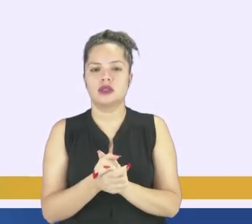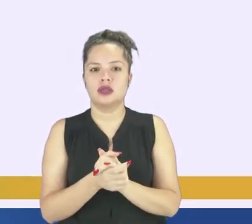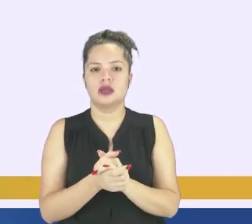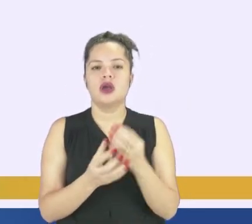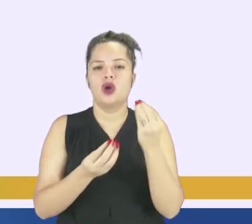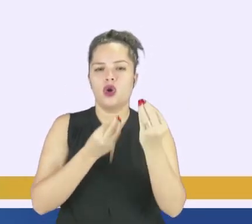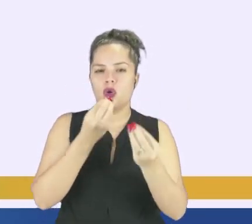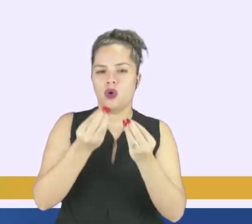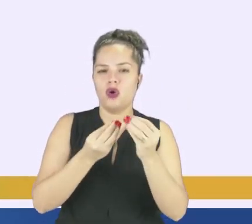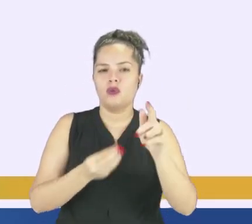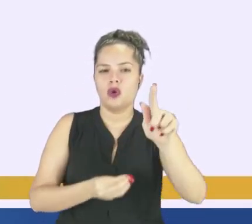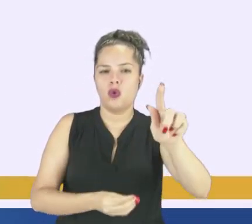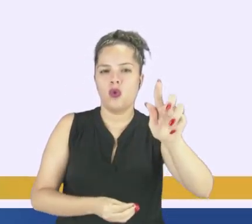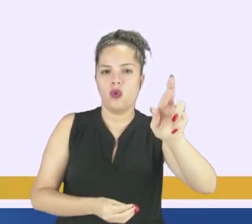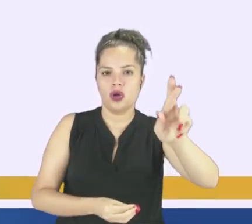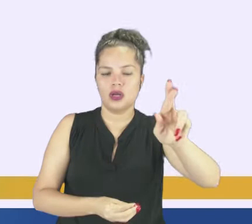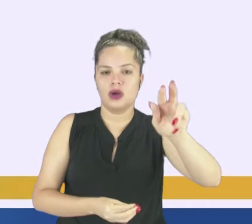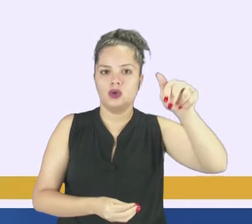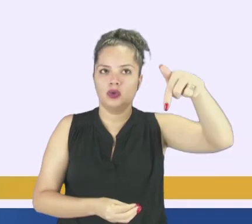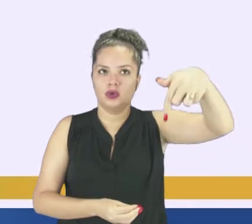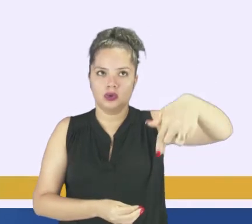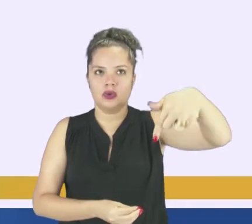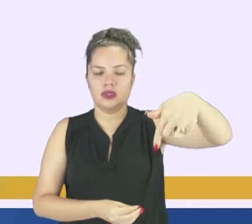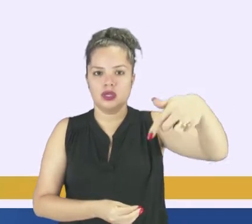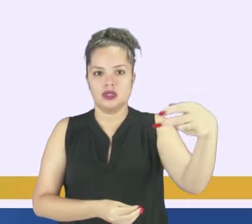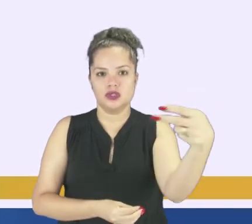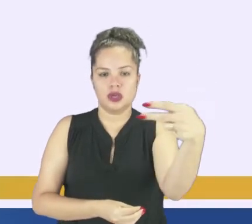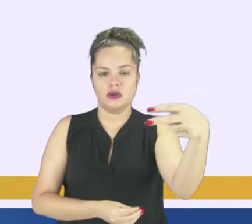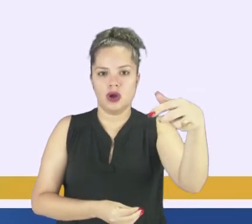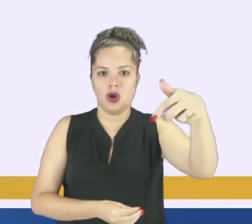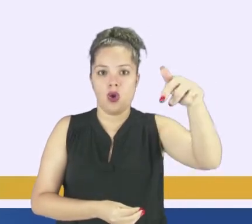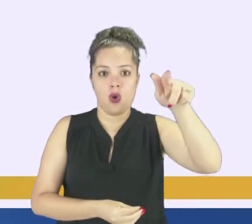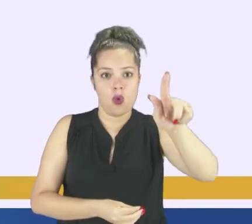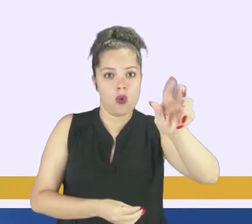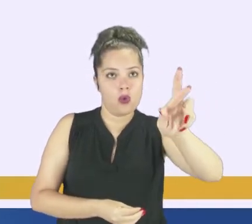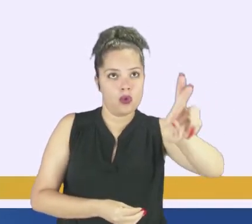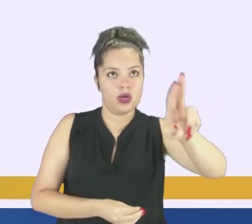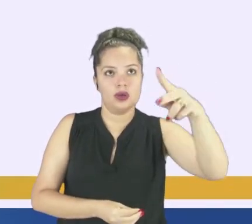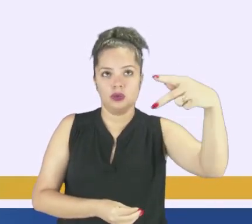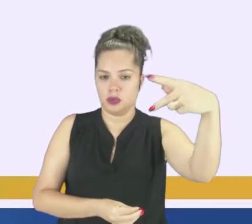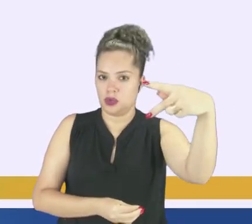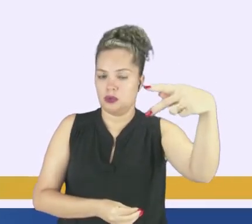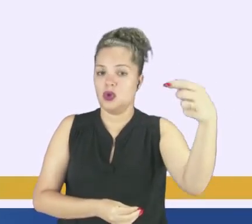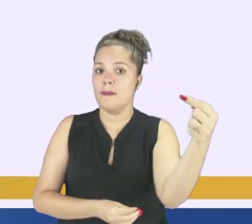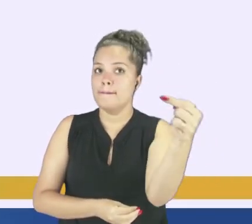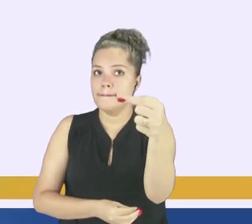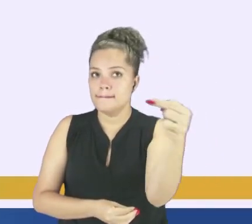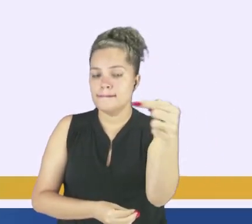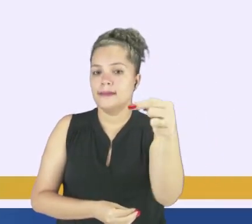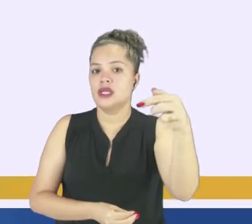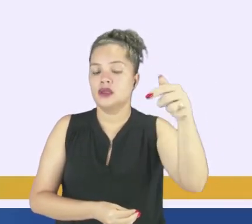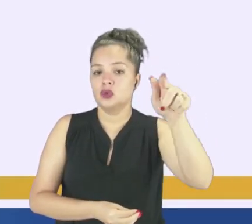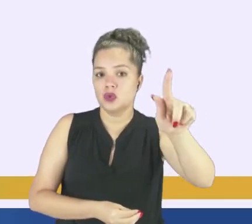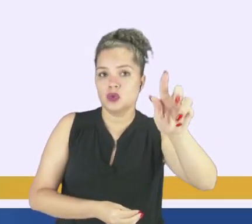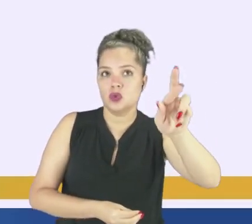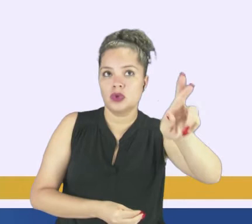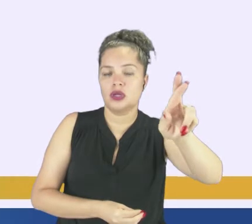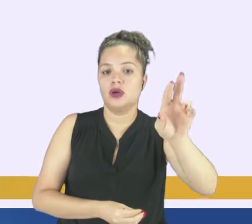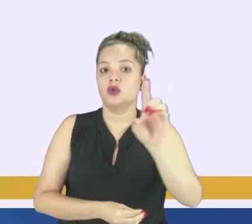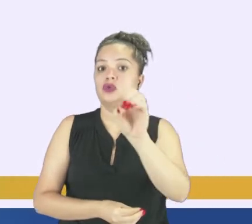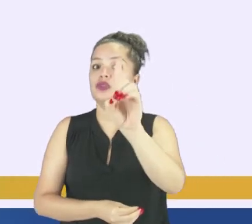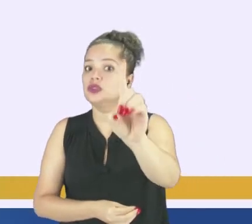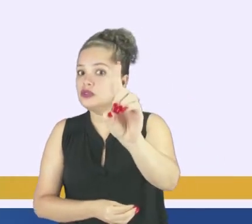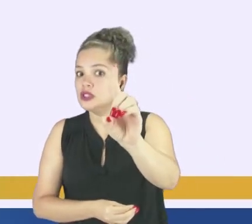do quociente é igual ao grau do polinômio menos o grau do dividendo. Então, como ficará isso?